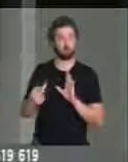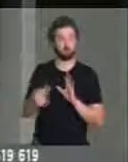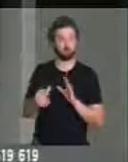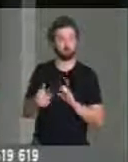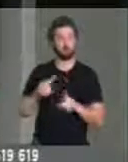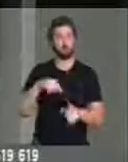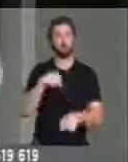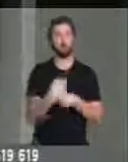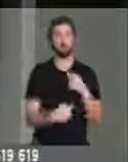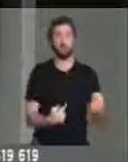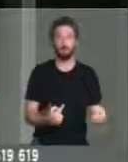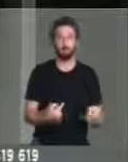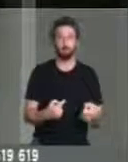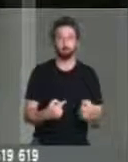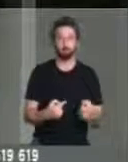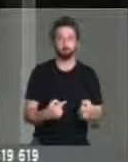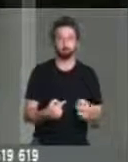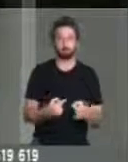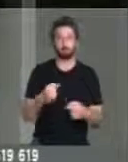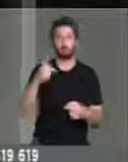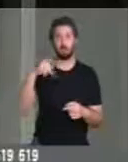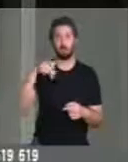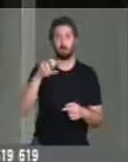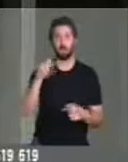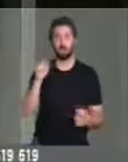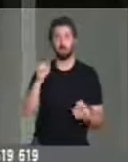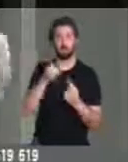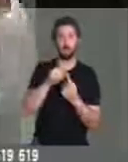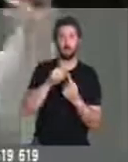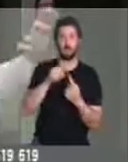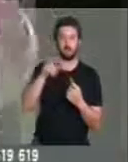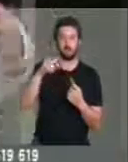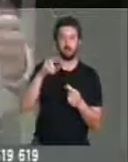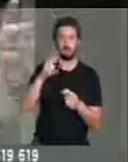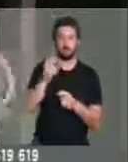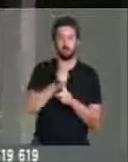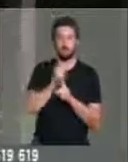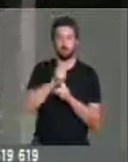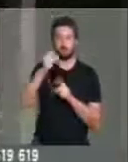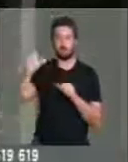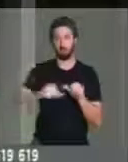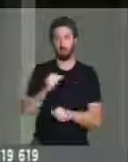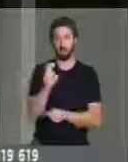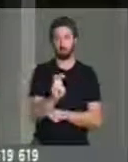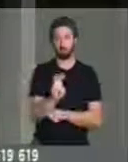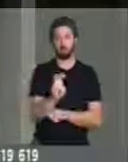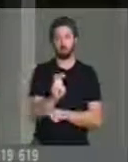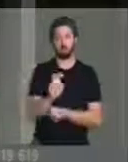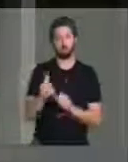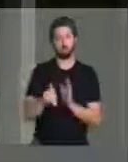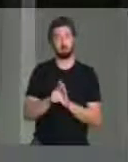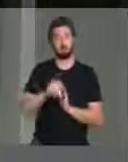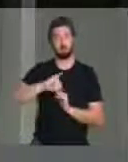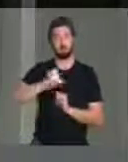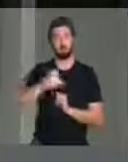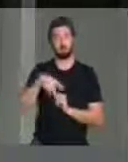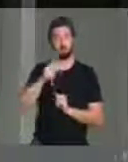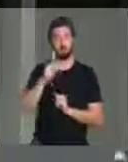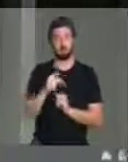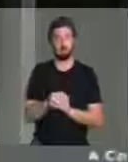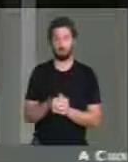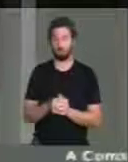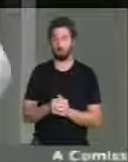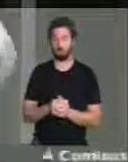Depois nós temos o conhecido plano de metas, dos 50 anos em 5, de Juscelino Kubitschek,